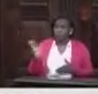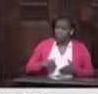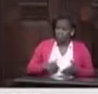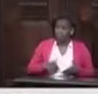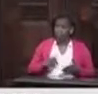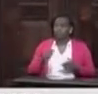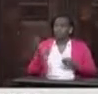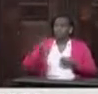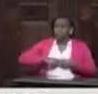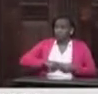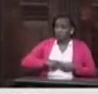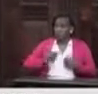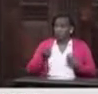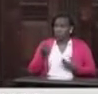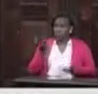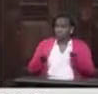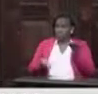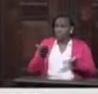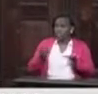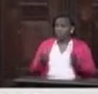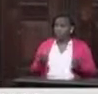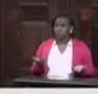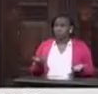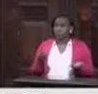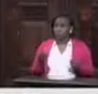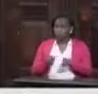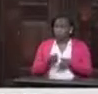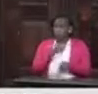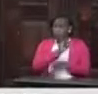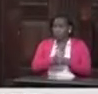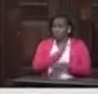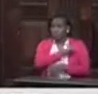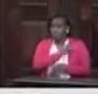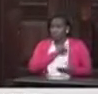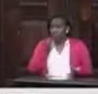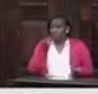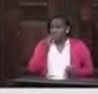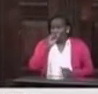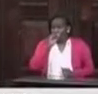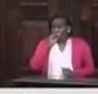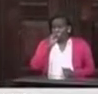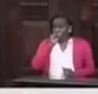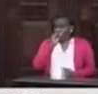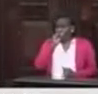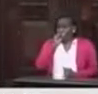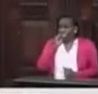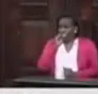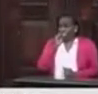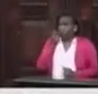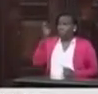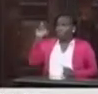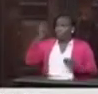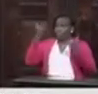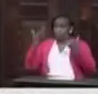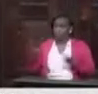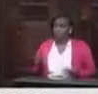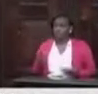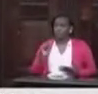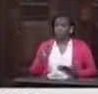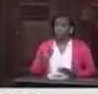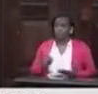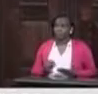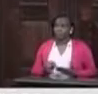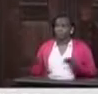trazer de volta o equilíbrio fiscal e financeiro do nosso Estado. Um outro dado que eu queria colocar é o